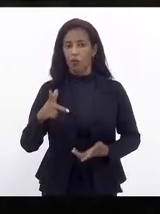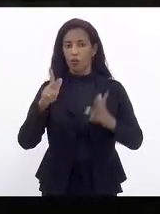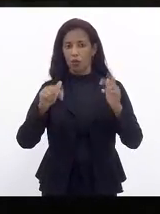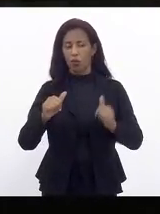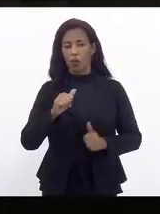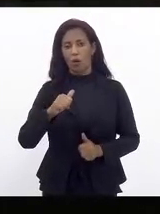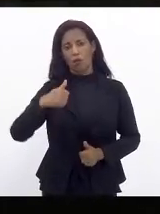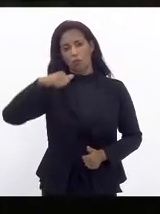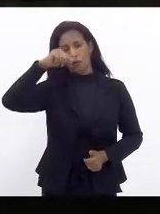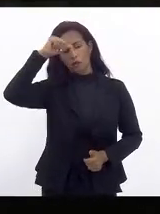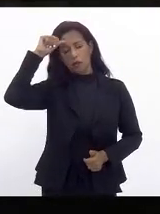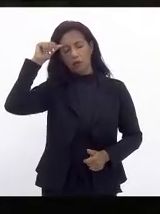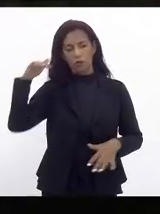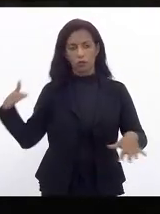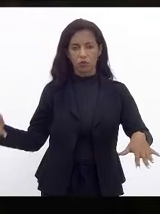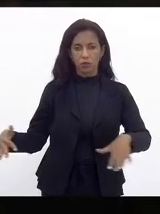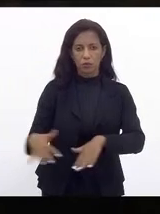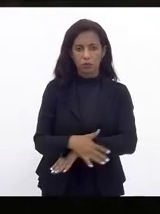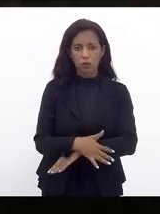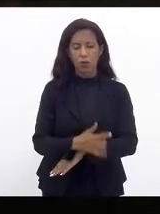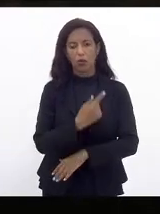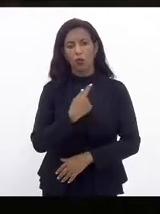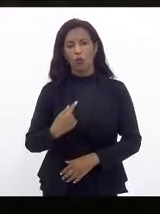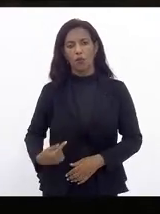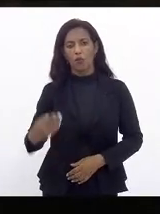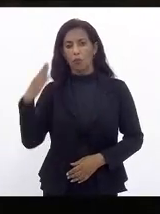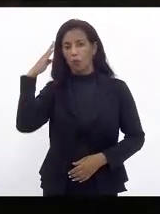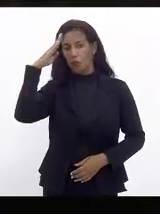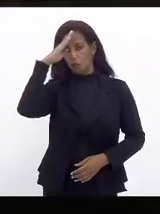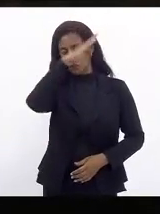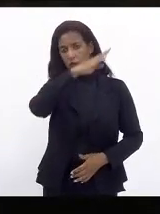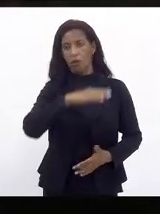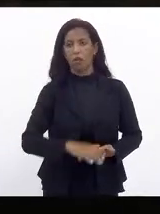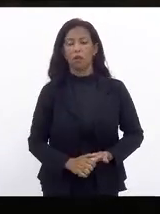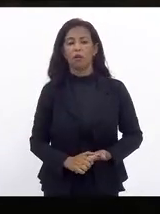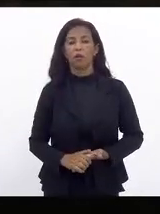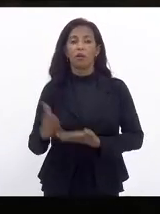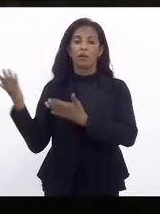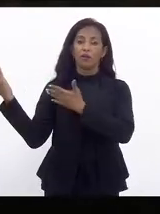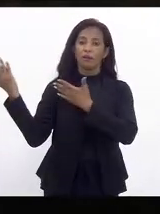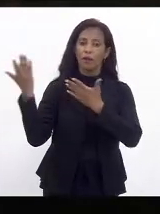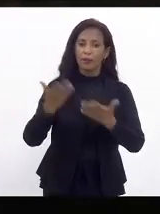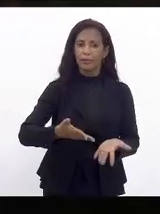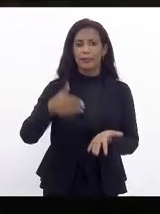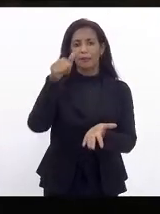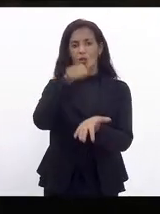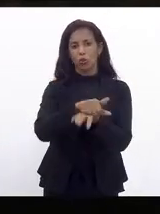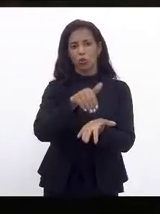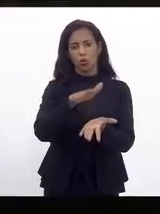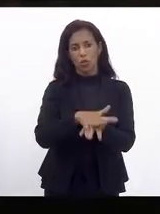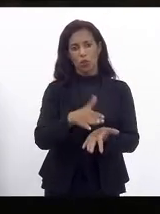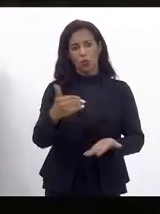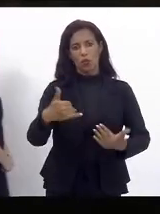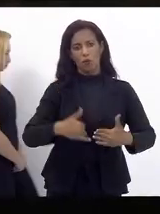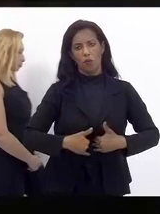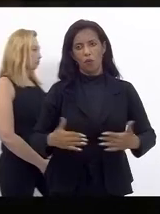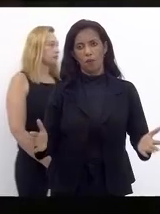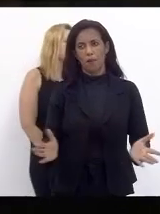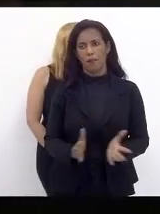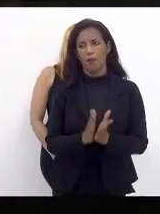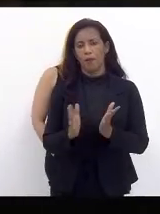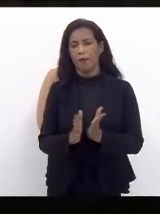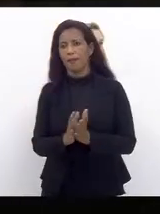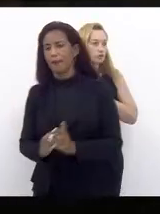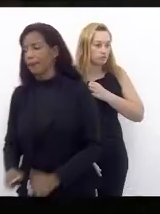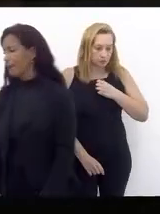Castro, submisso ao governo Bolsonaro, vai trazer ainda mais fome e miséria